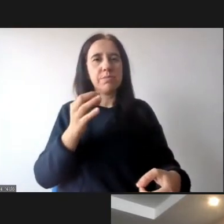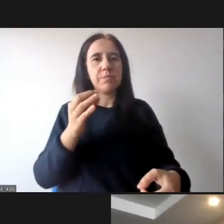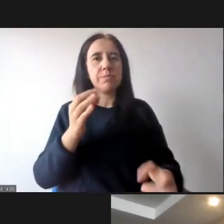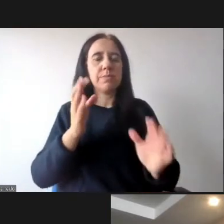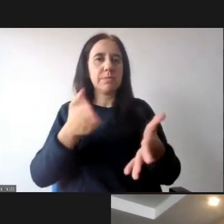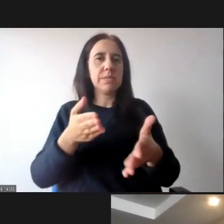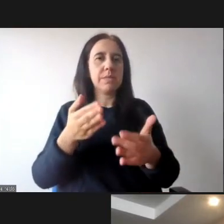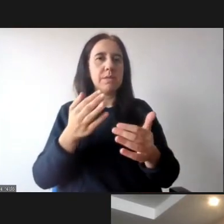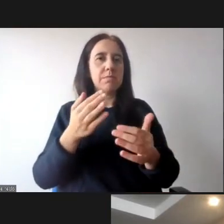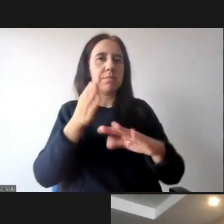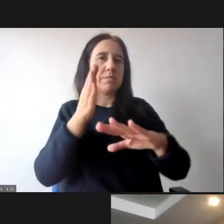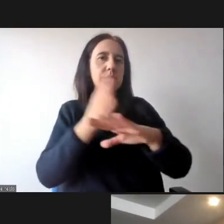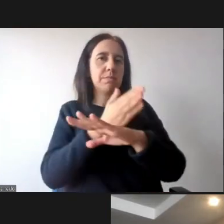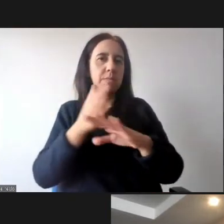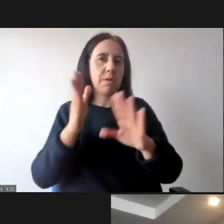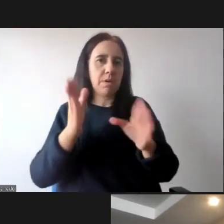separação,